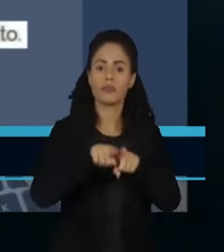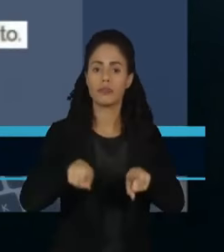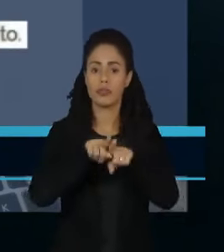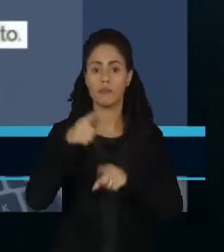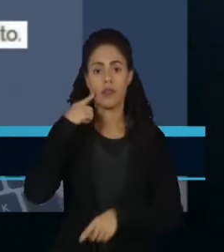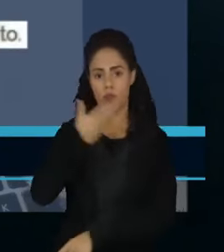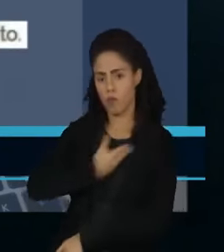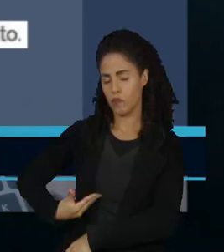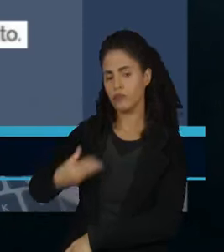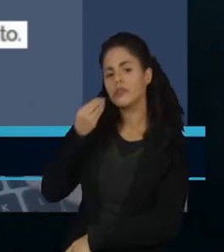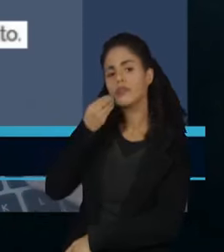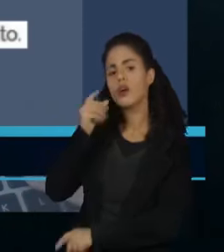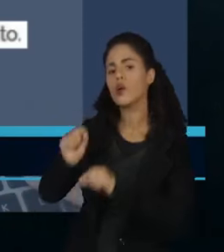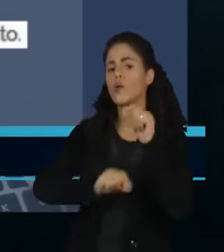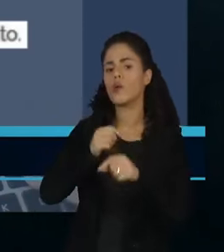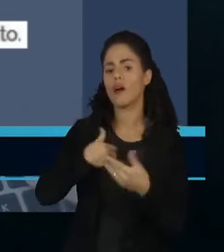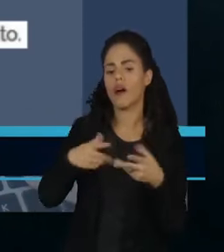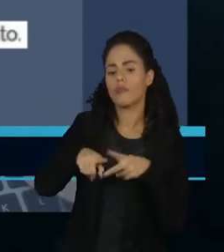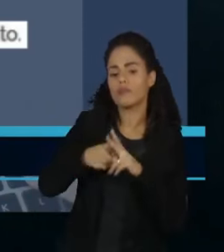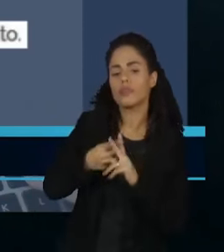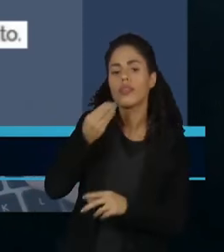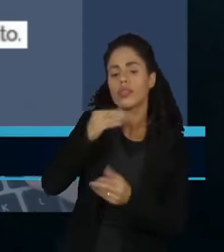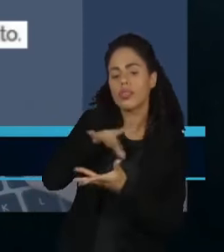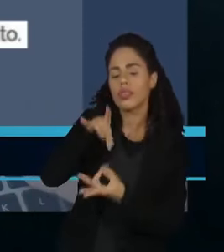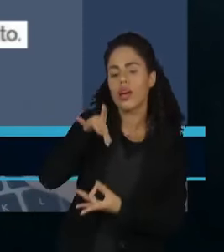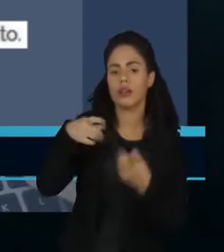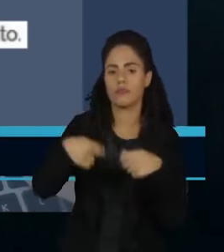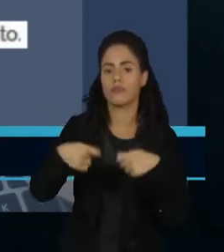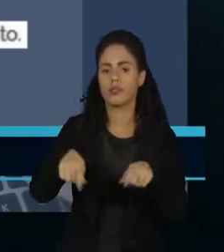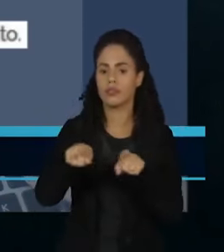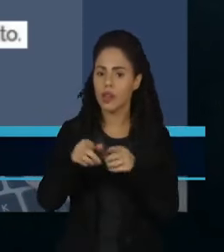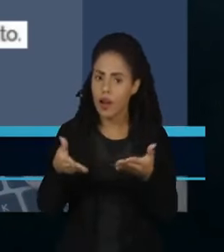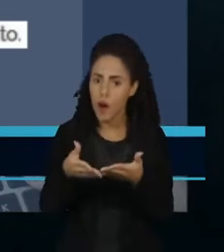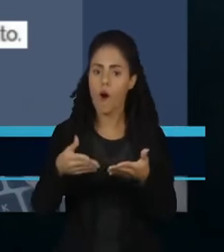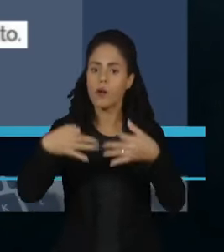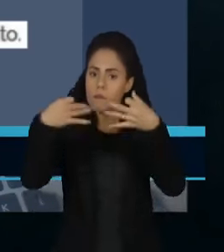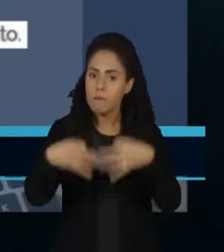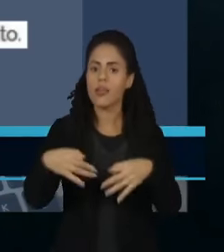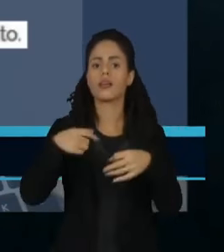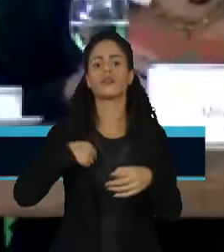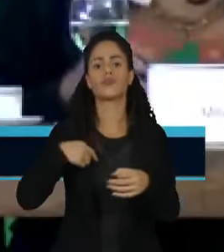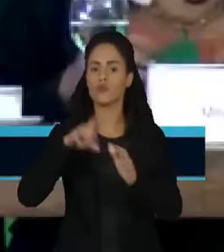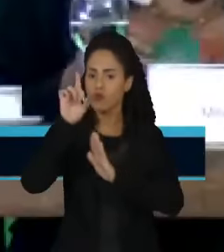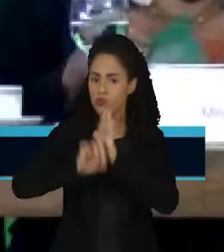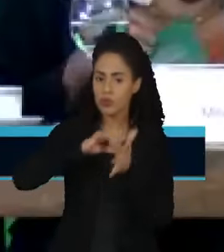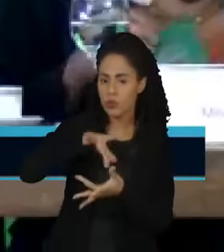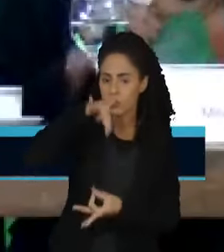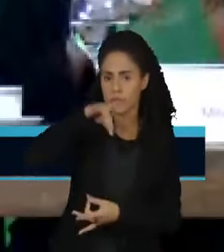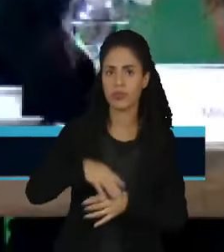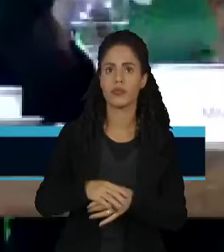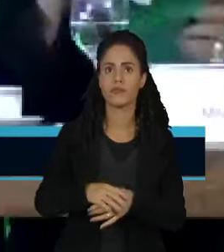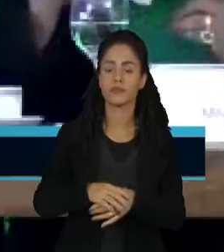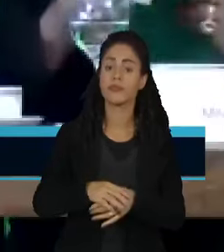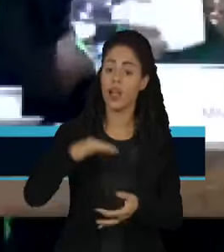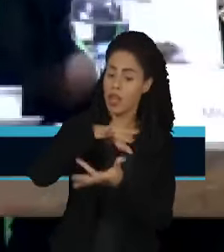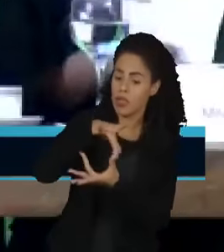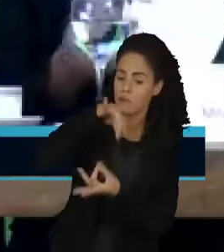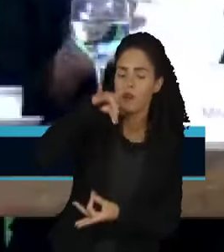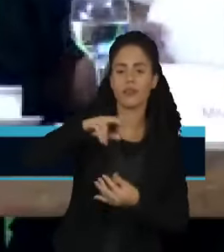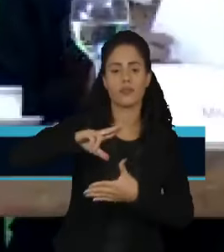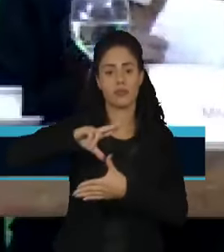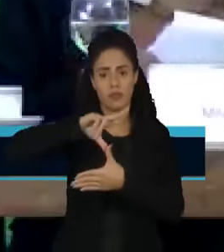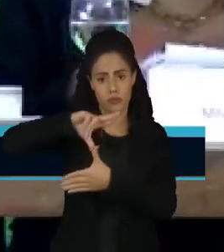do governo e exortaram a manutenção da democracia e a plena vigência do Estado de Direito. Uma vez a democracia na América